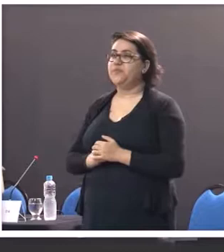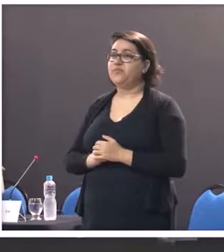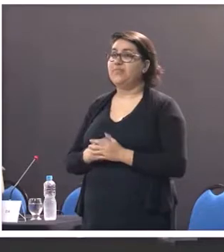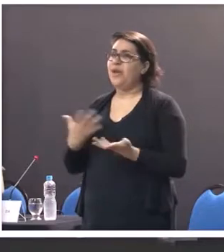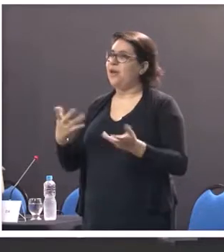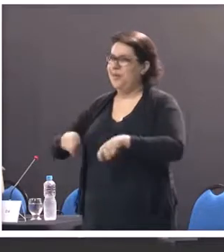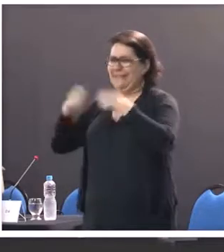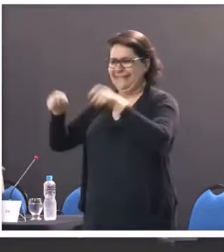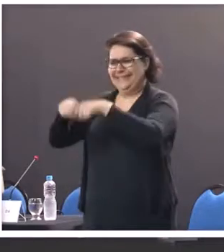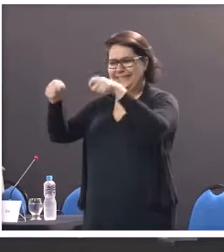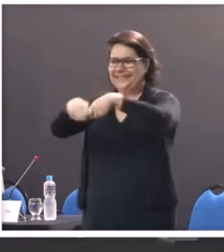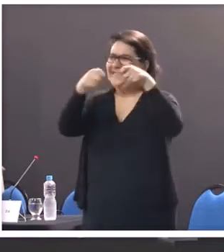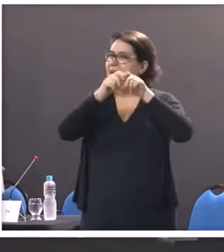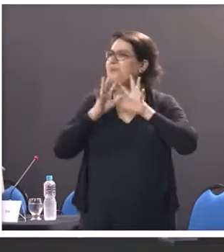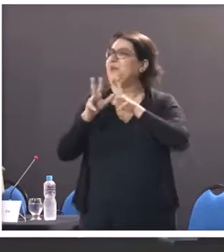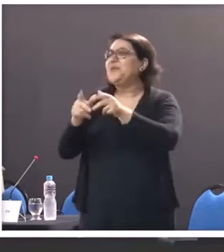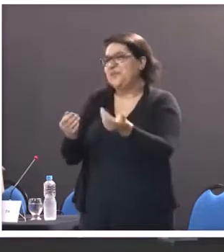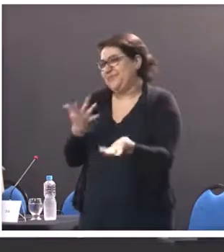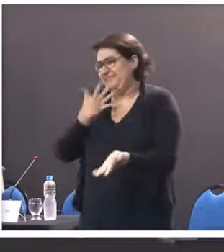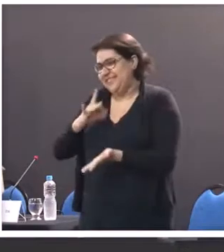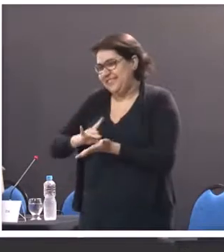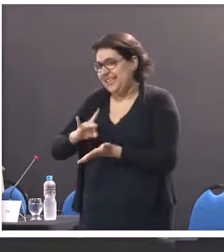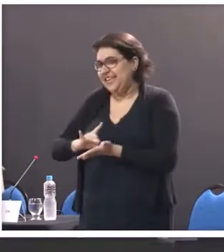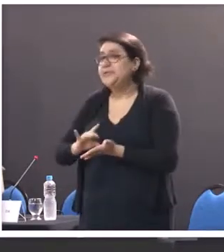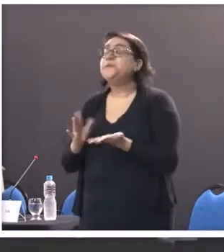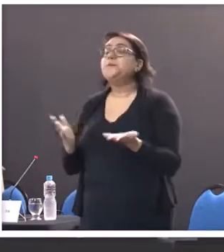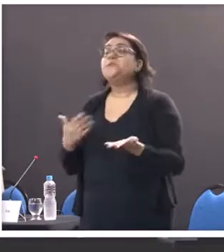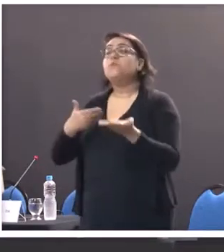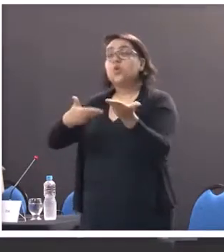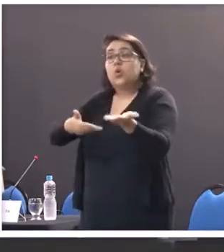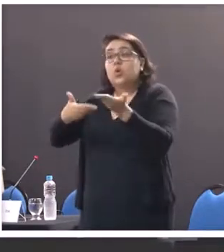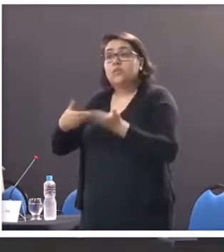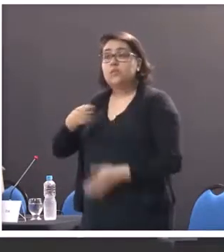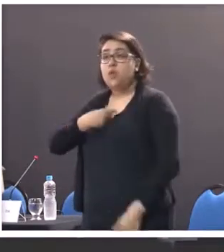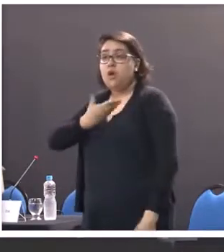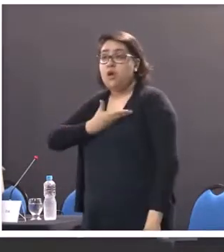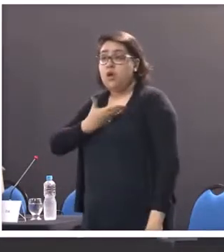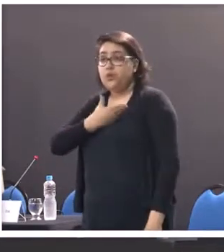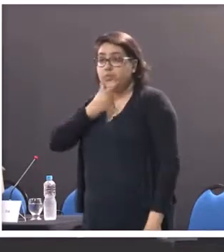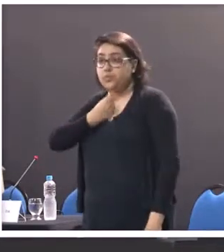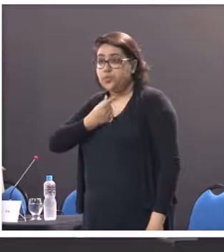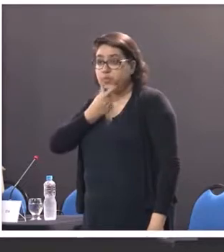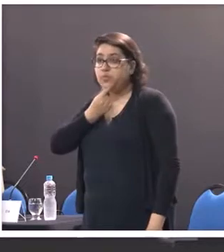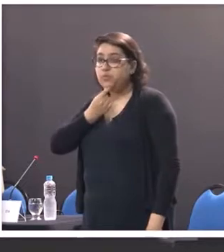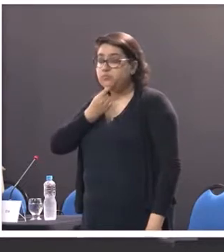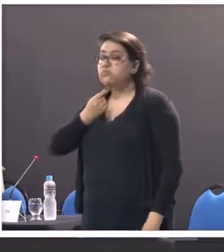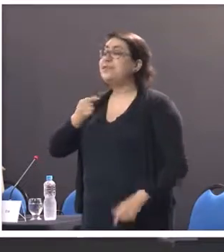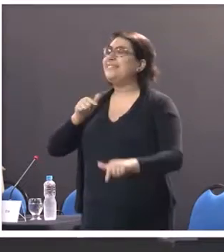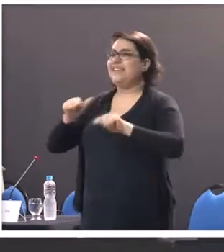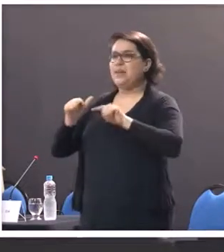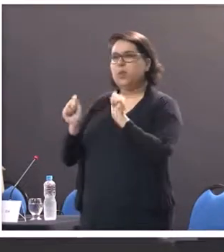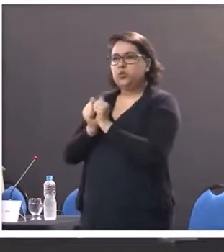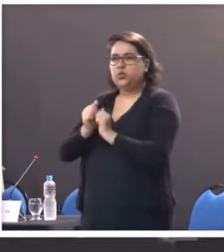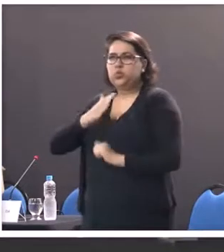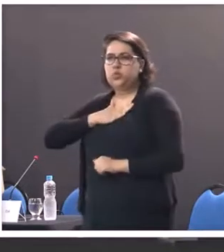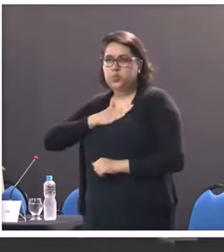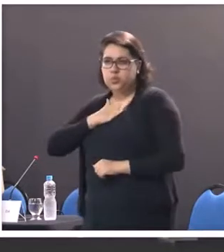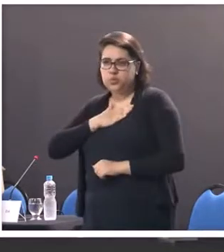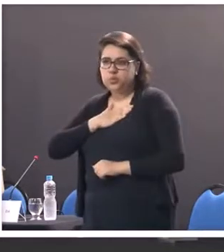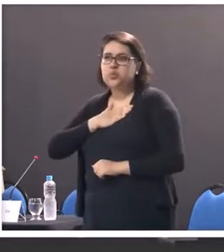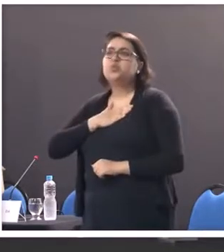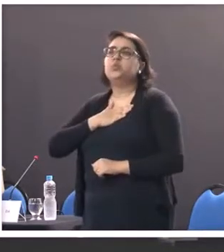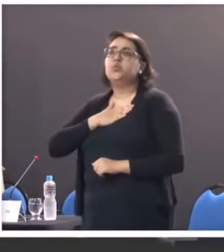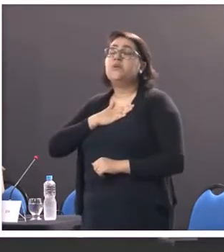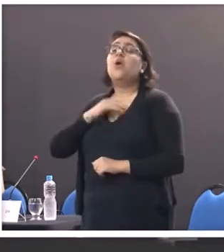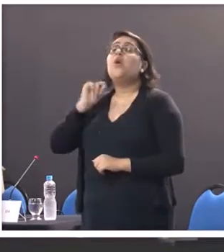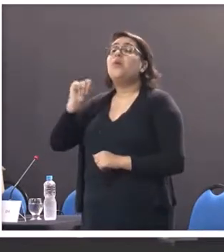quebrando tudo hoje, para ser mais sincero. E eu convidei um amigo que trabalha comigo para